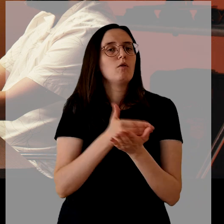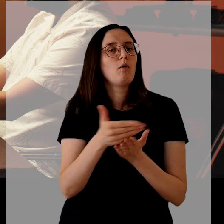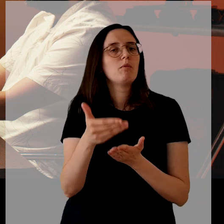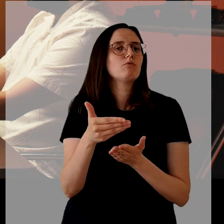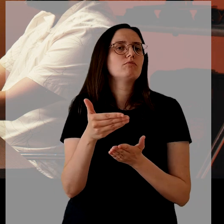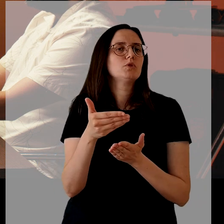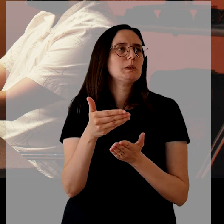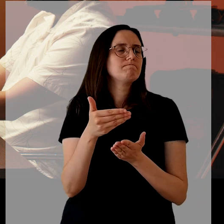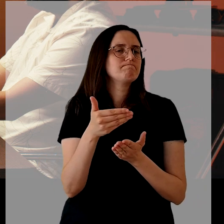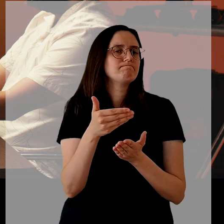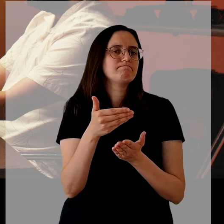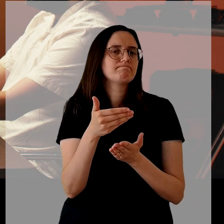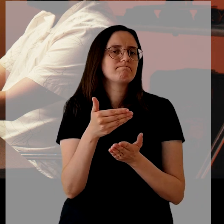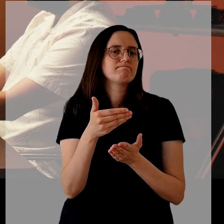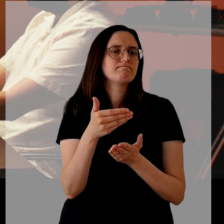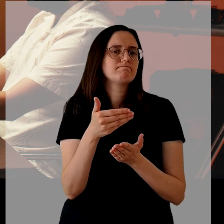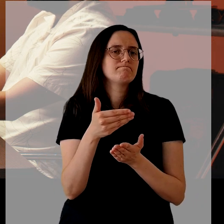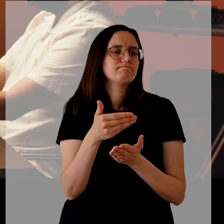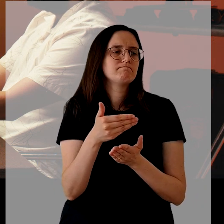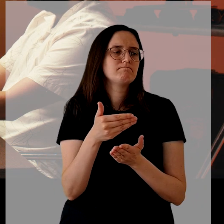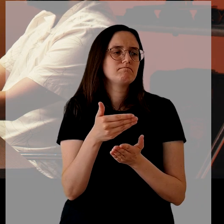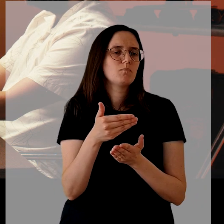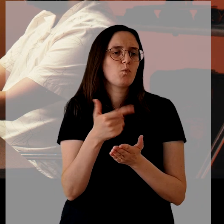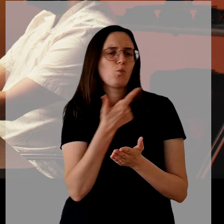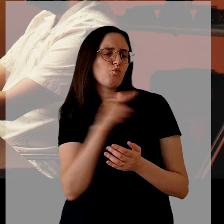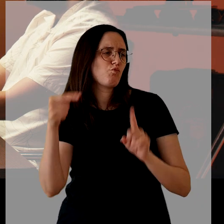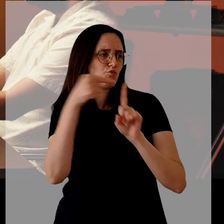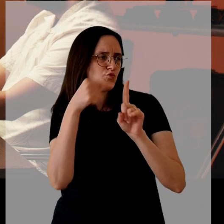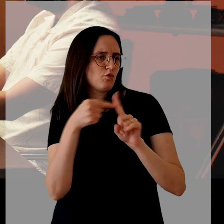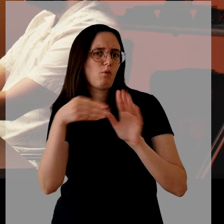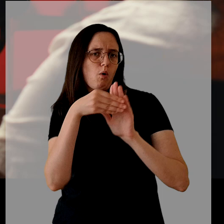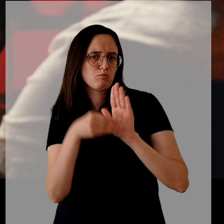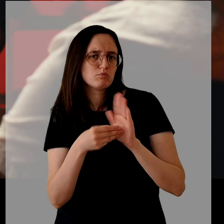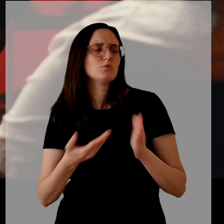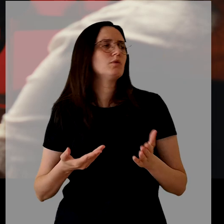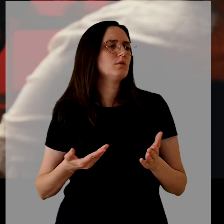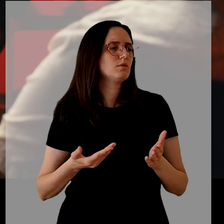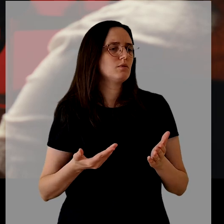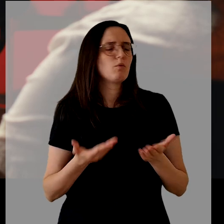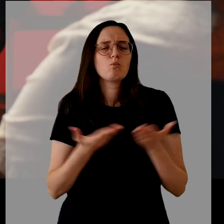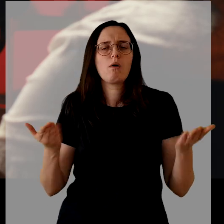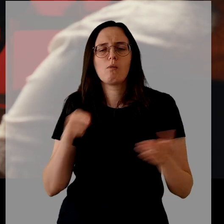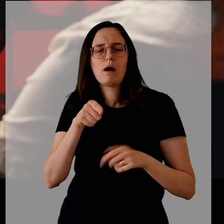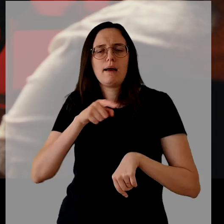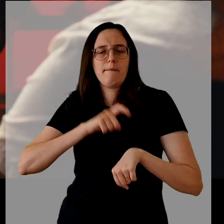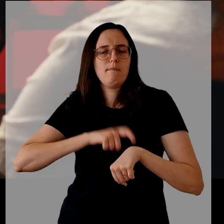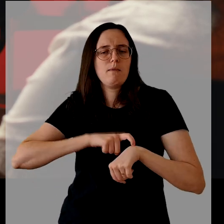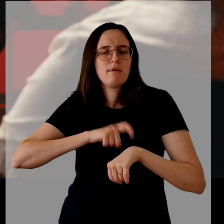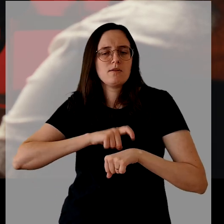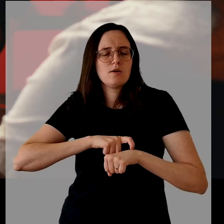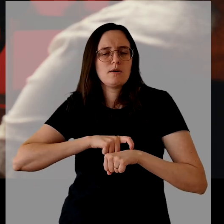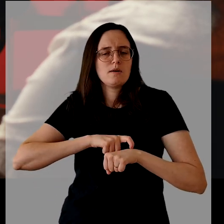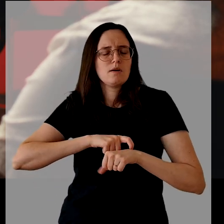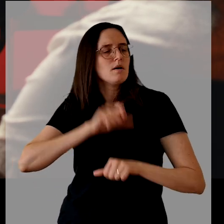começou a pegar outros tipos de conteúdo. Qual foi esse momento